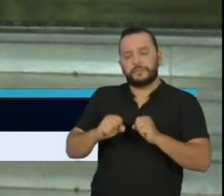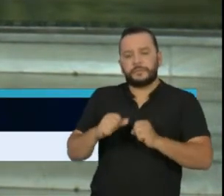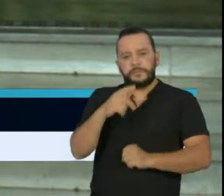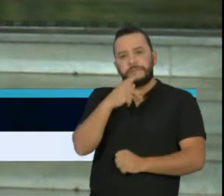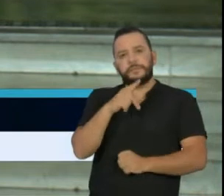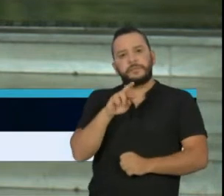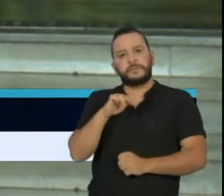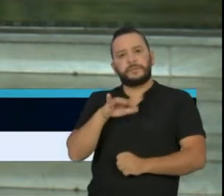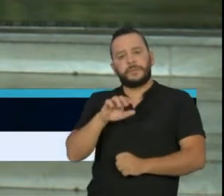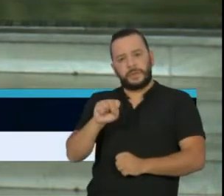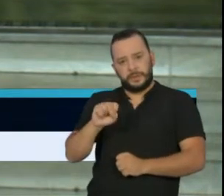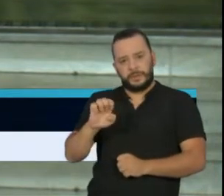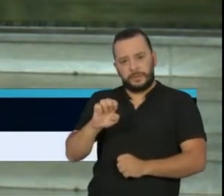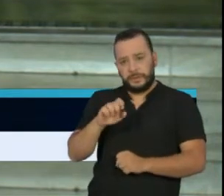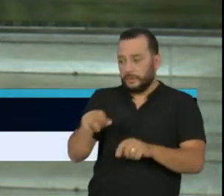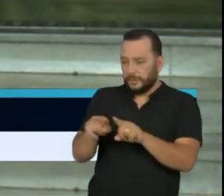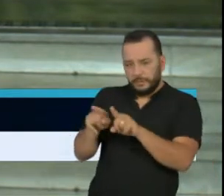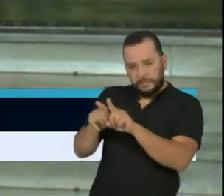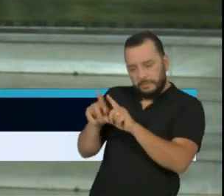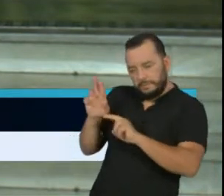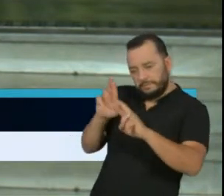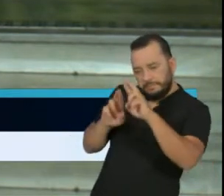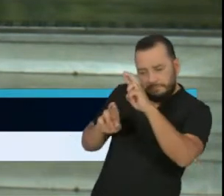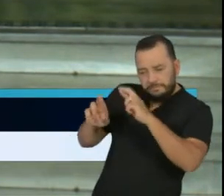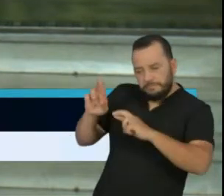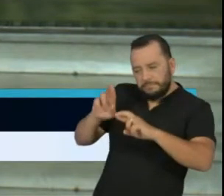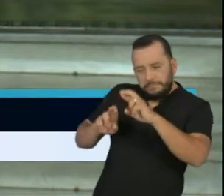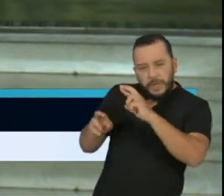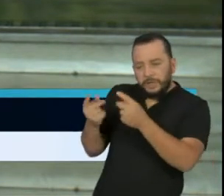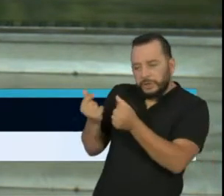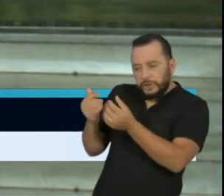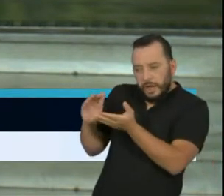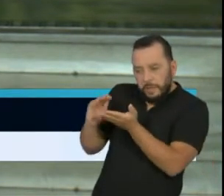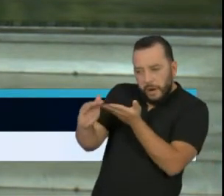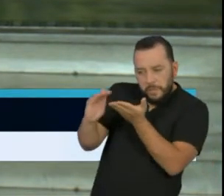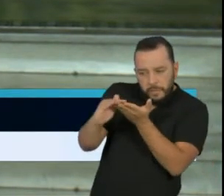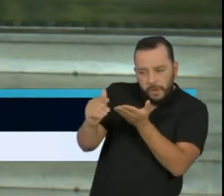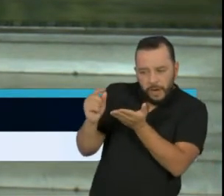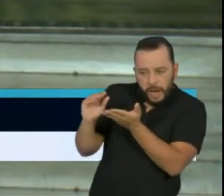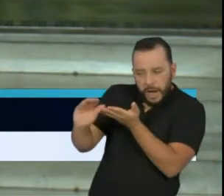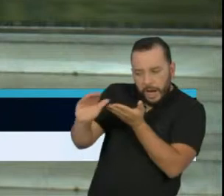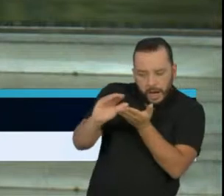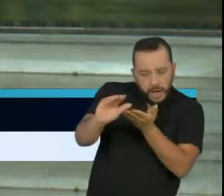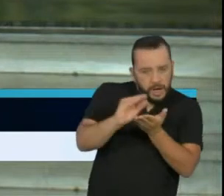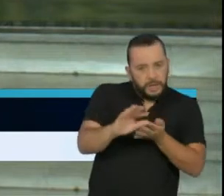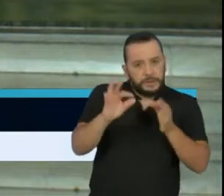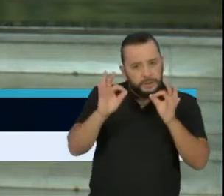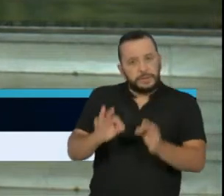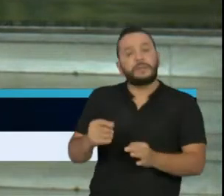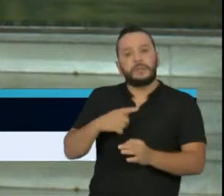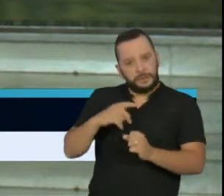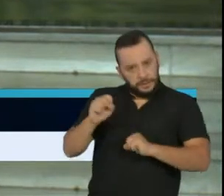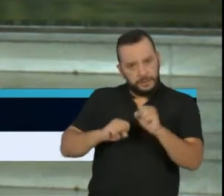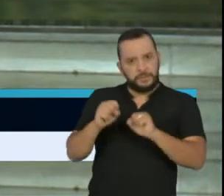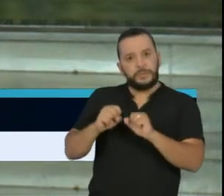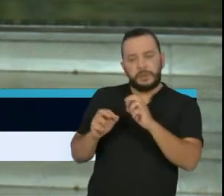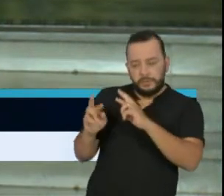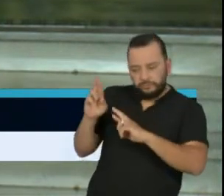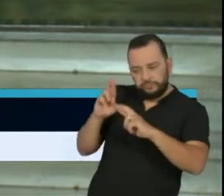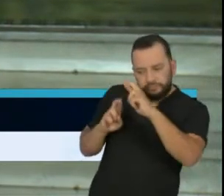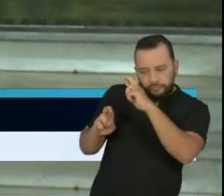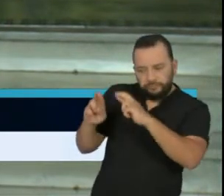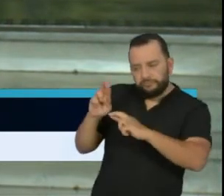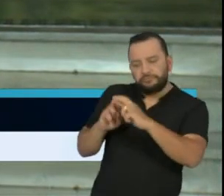está colaborando, sem cobrar, para que todas as doações sejam auditadas na